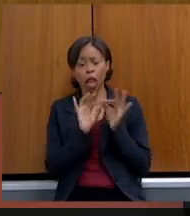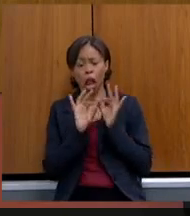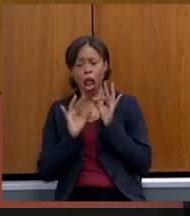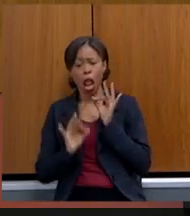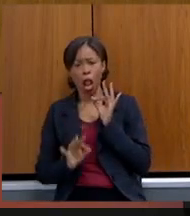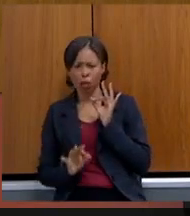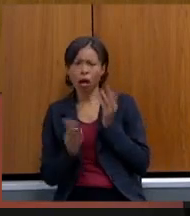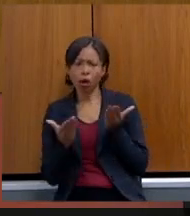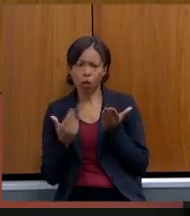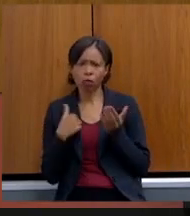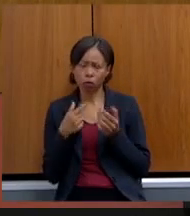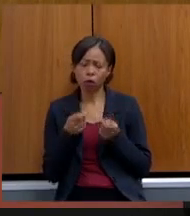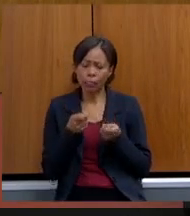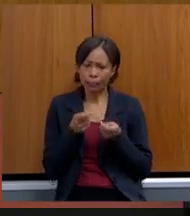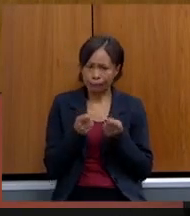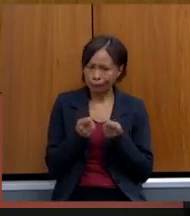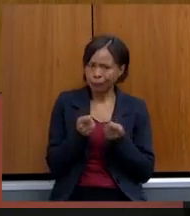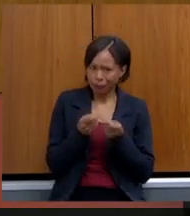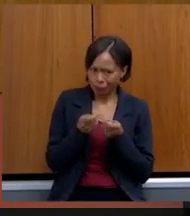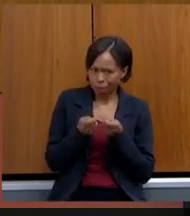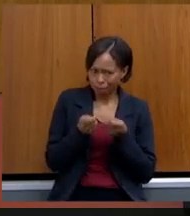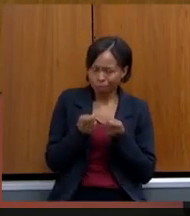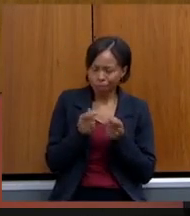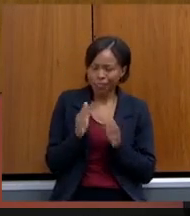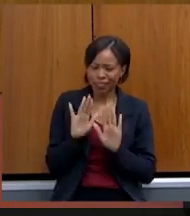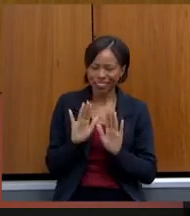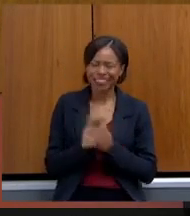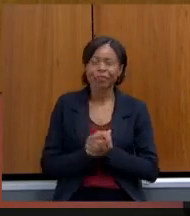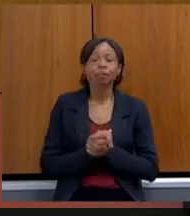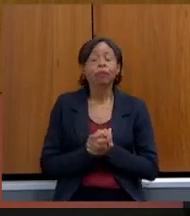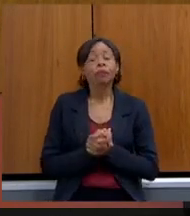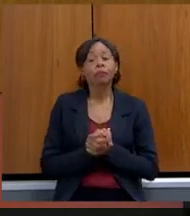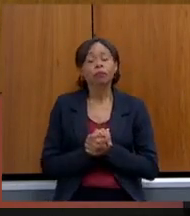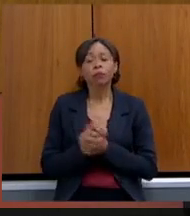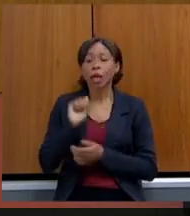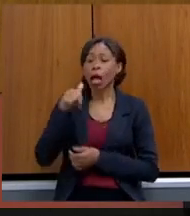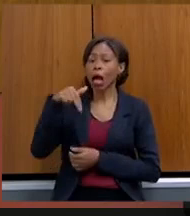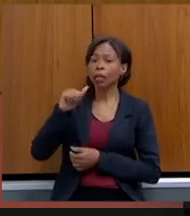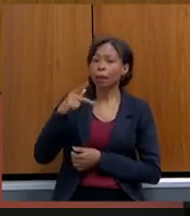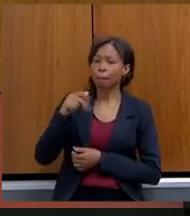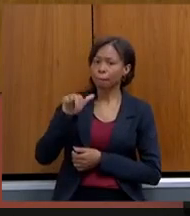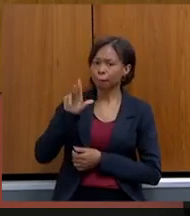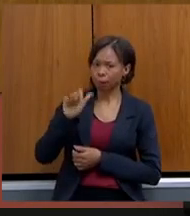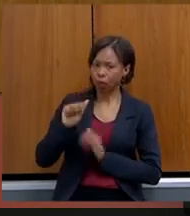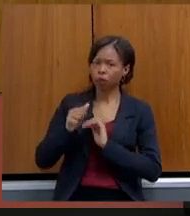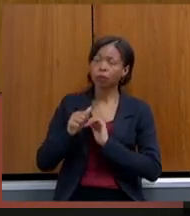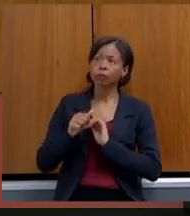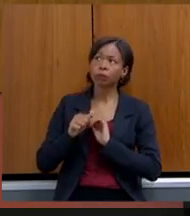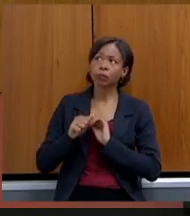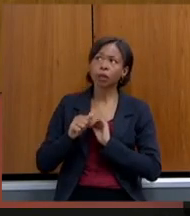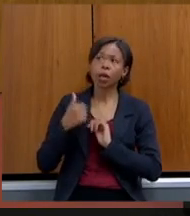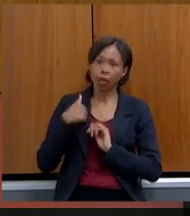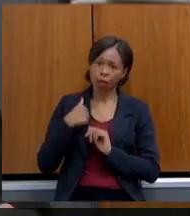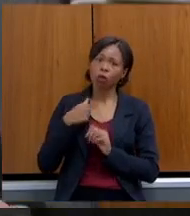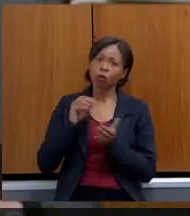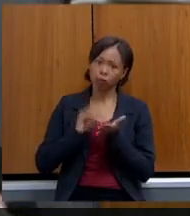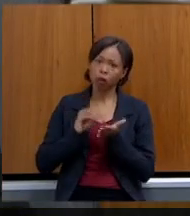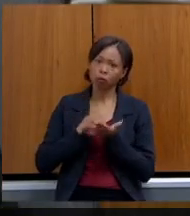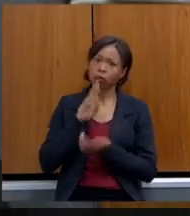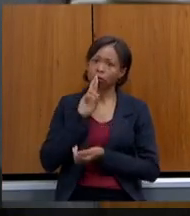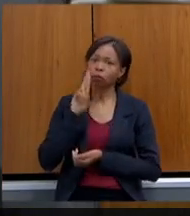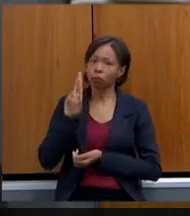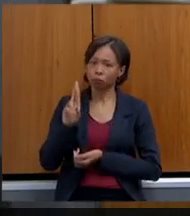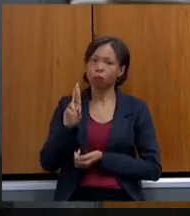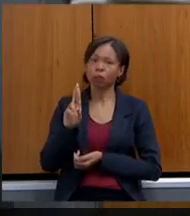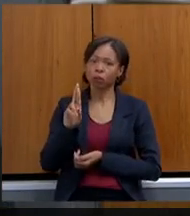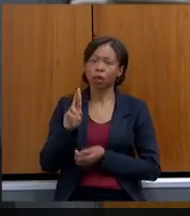vou ficar monitorando agora é prometo deputada Ana Paula Siqueira é eu devo Sim essa resposta a senhora